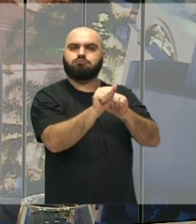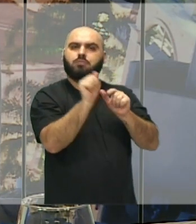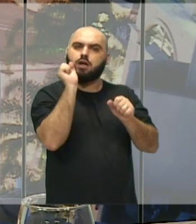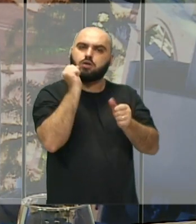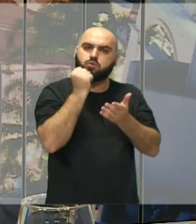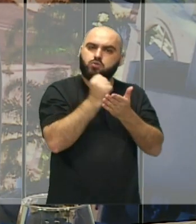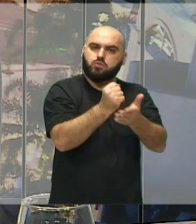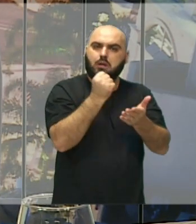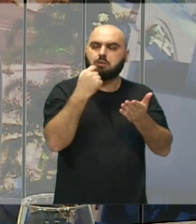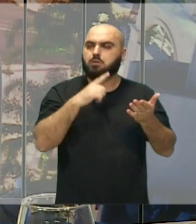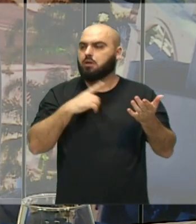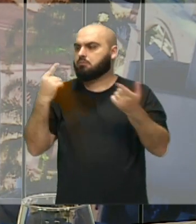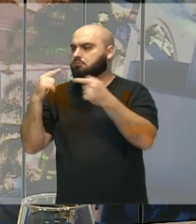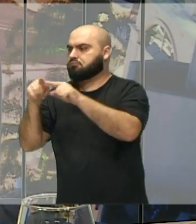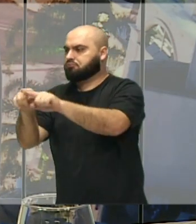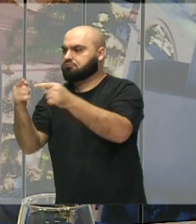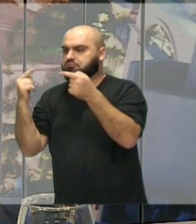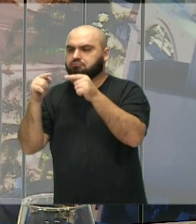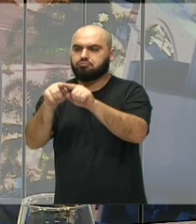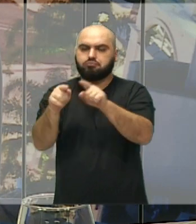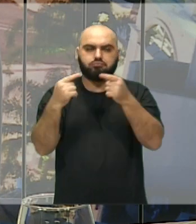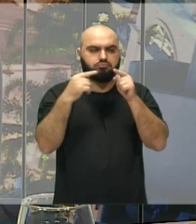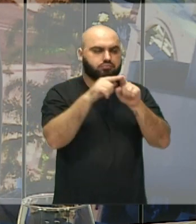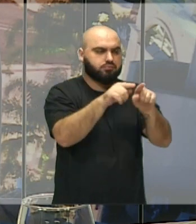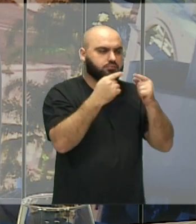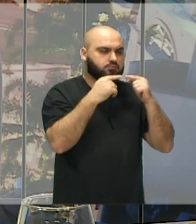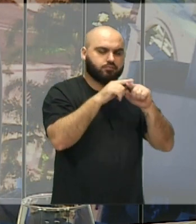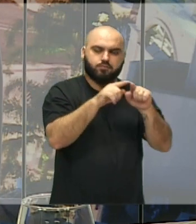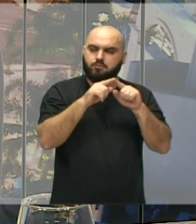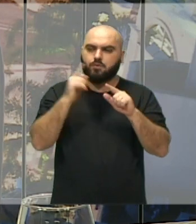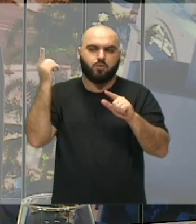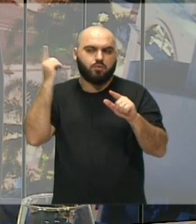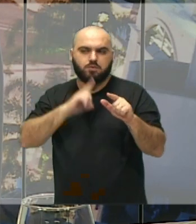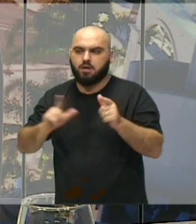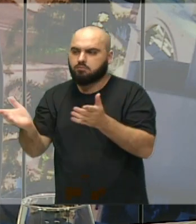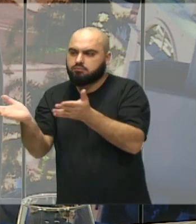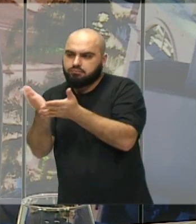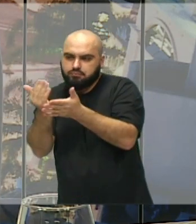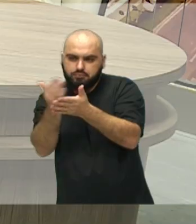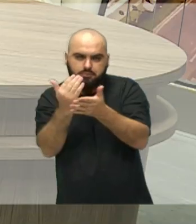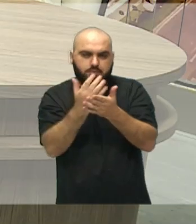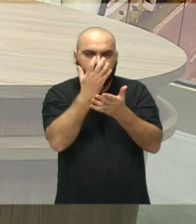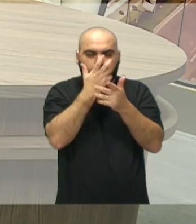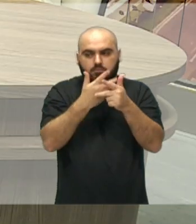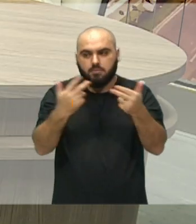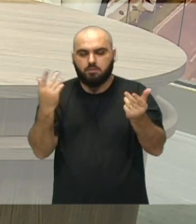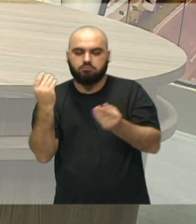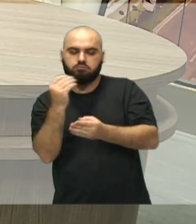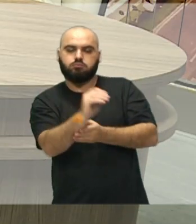de parcerias e para poder resgatar esses animais.